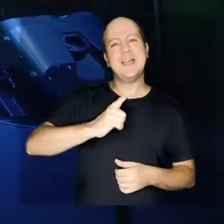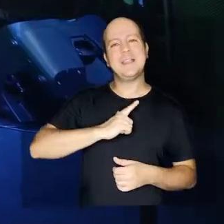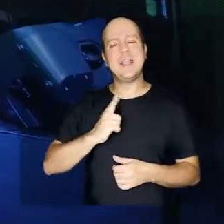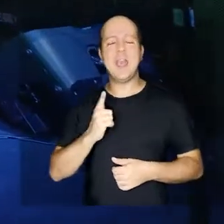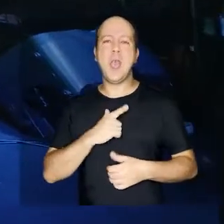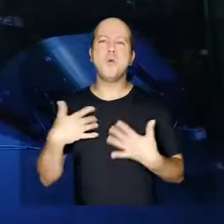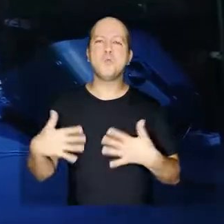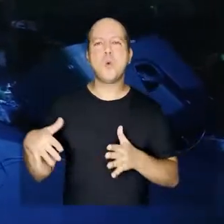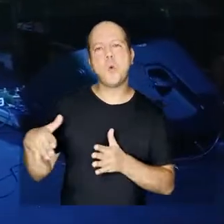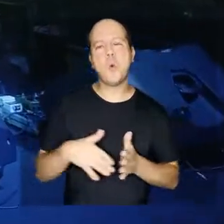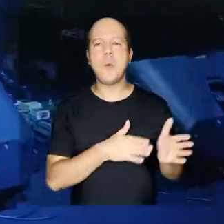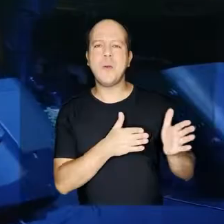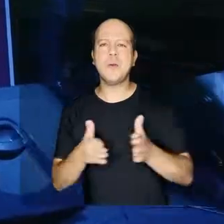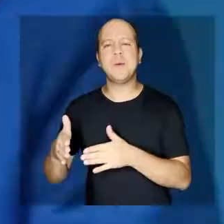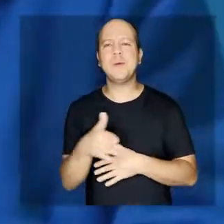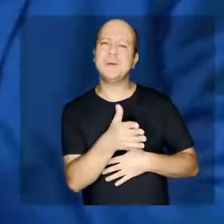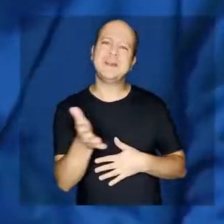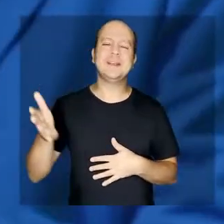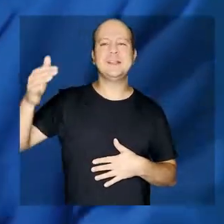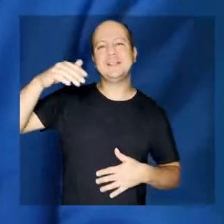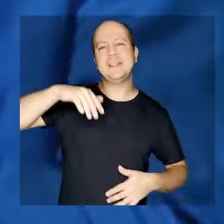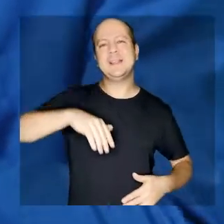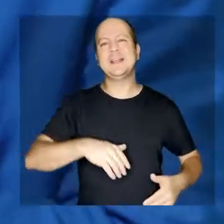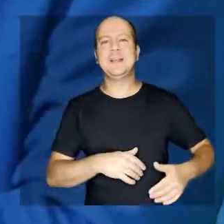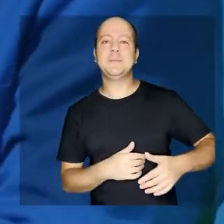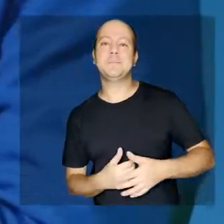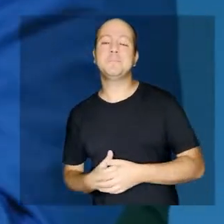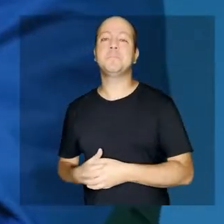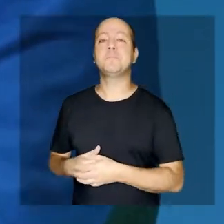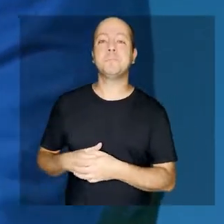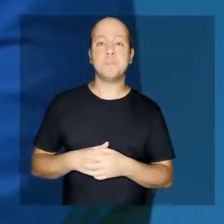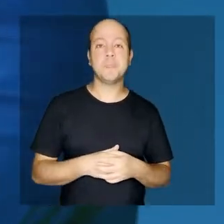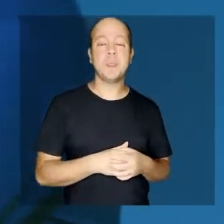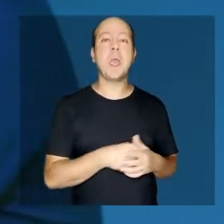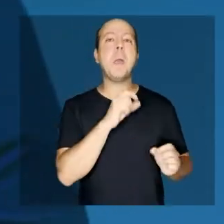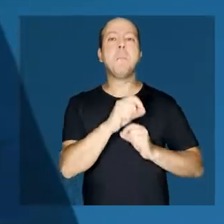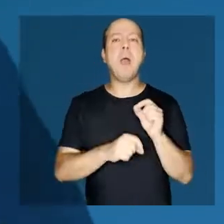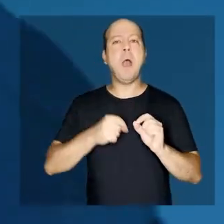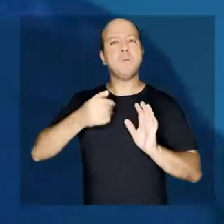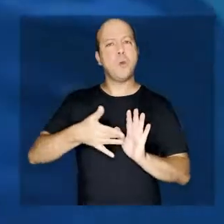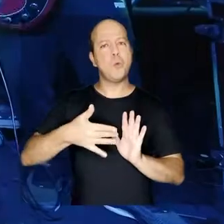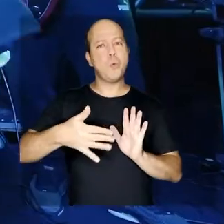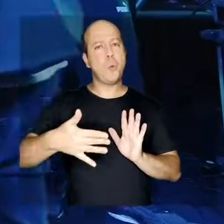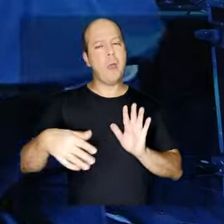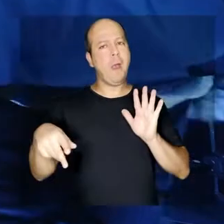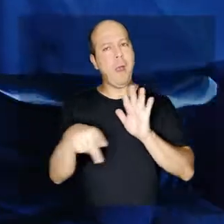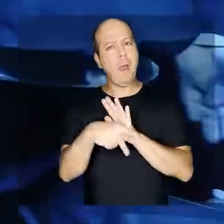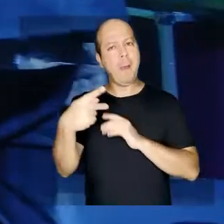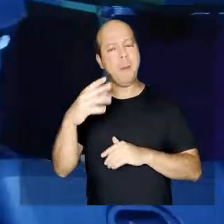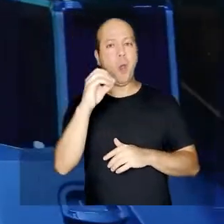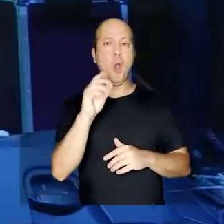se aproxima da mulher ao microfone ela é branca de cabelos lisos e longos usa brincos de argola top calça larga